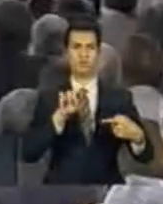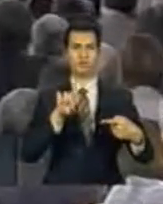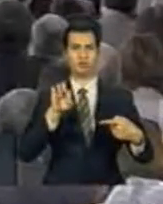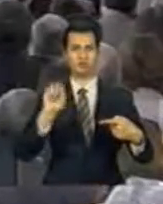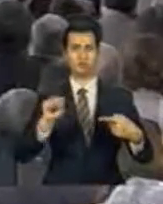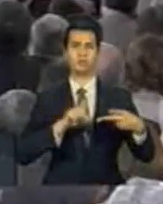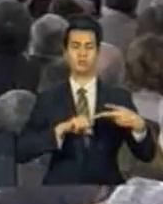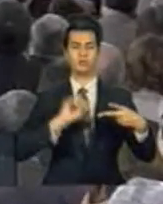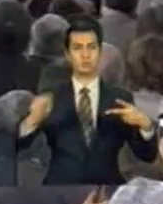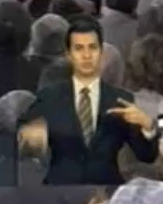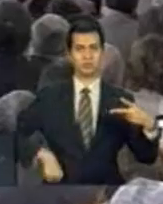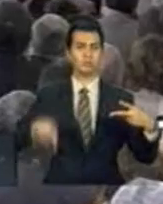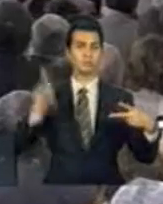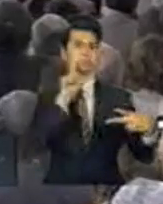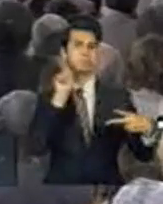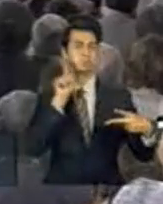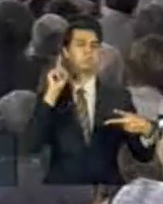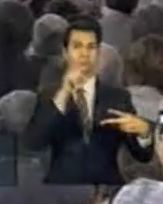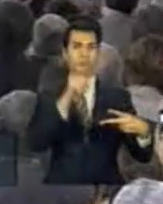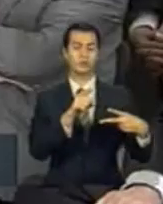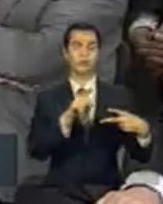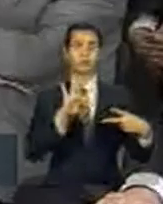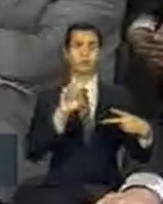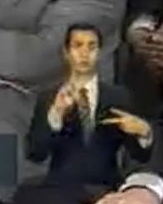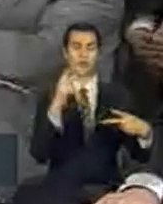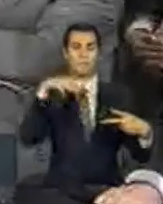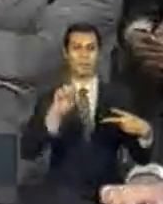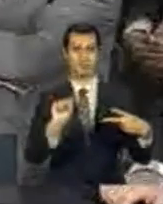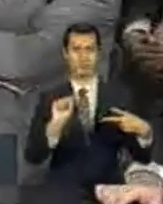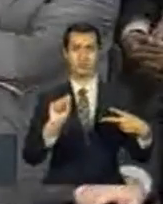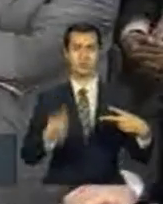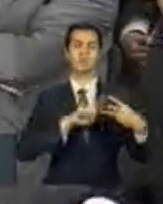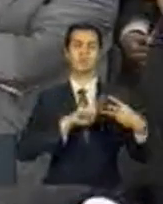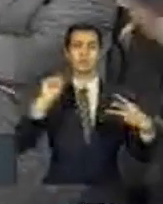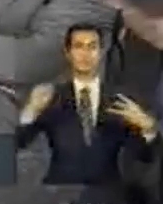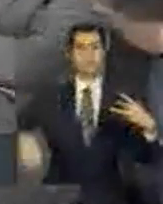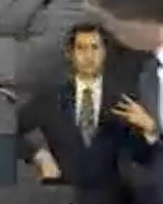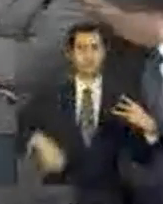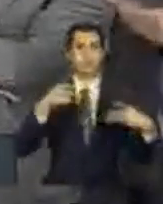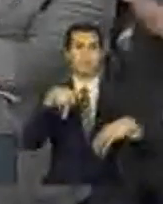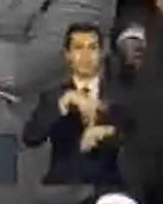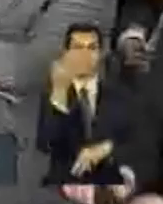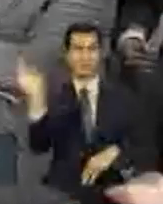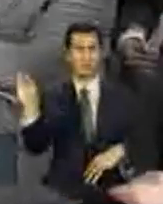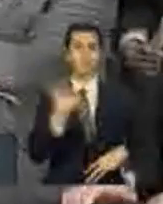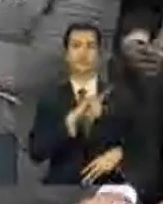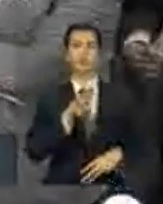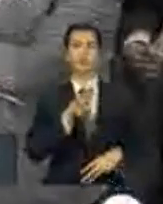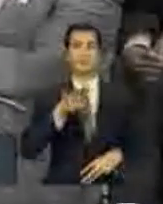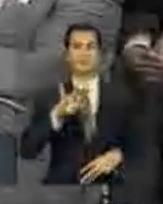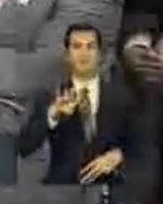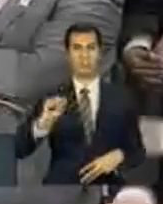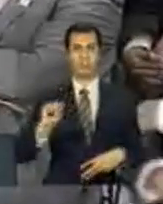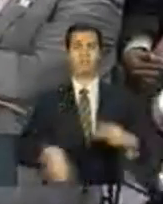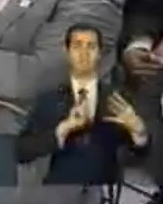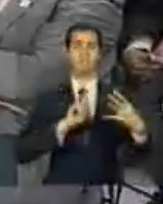Grohlig, o embaixador dos Estados Unidos, Thomas Shannon, o embaixador da França, Yves